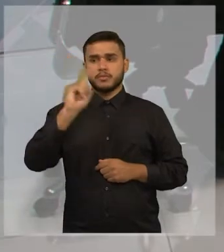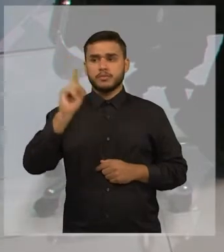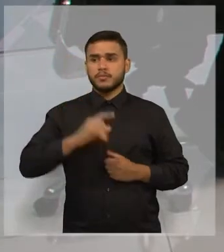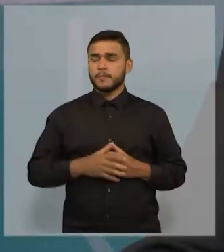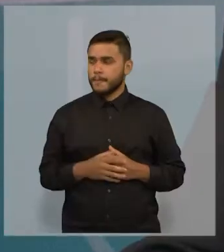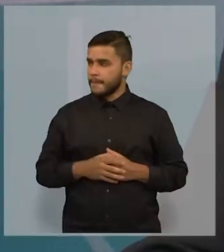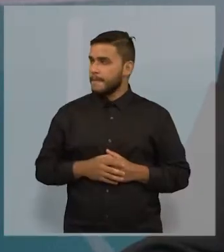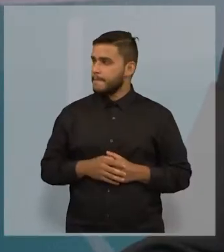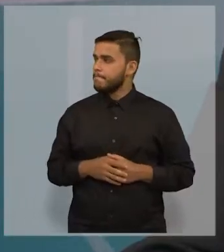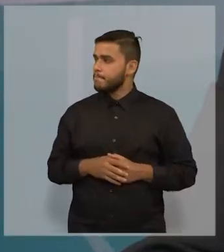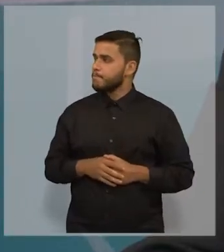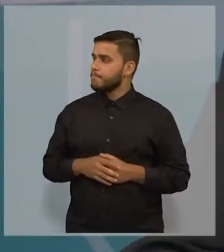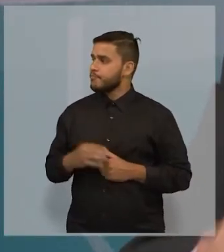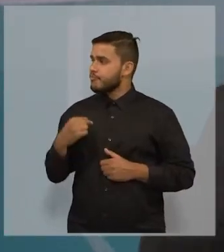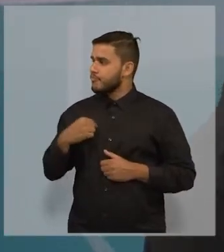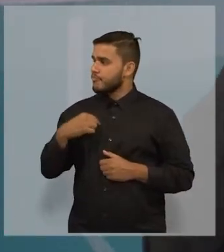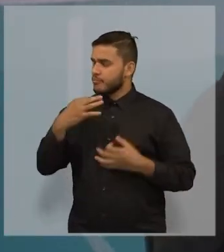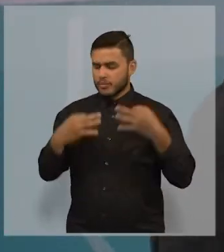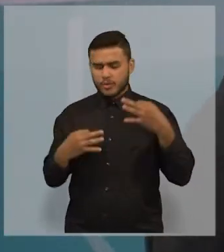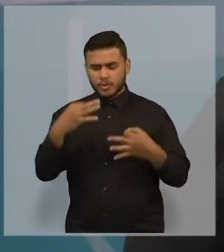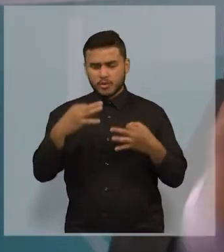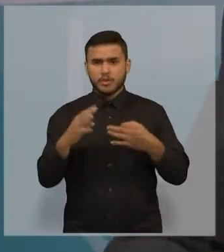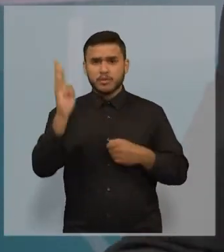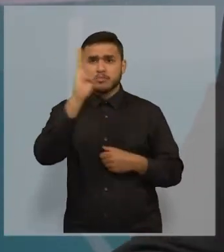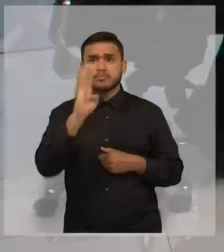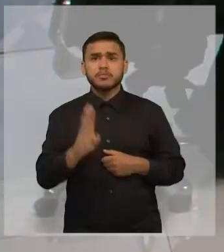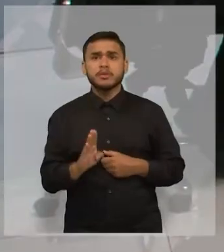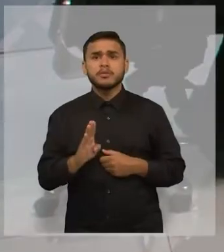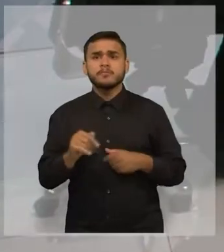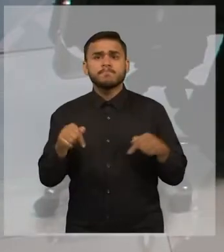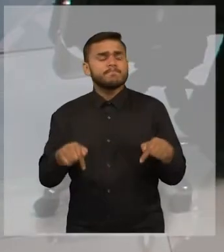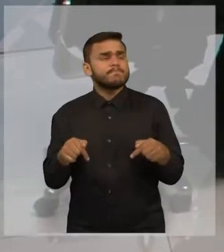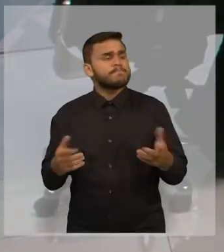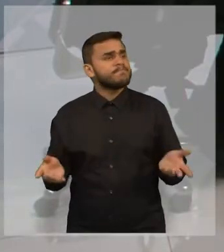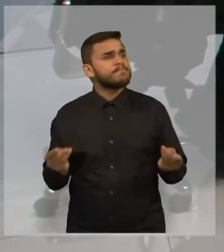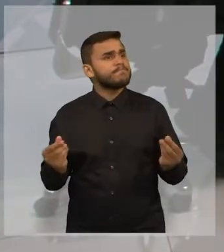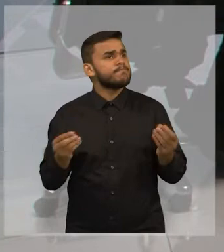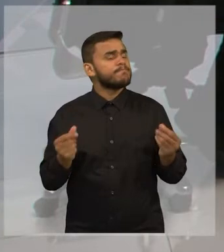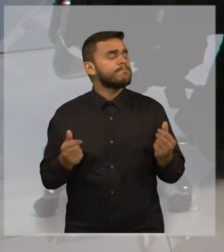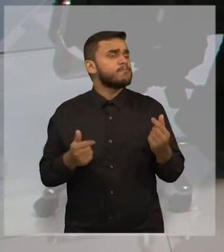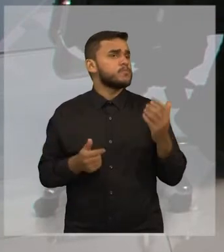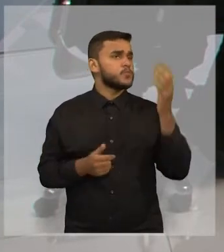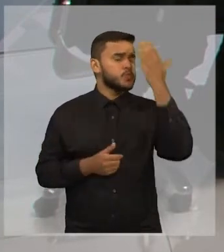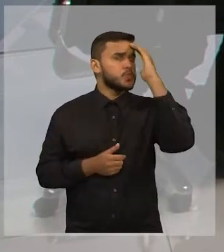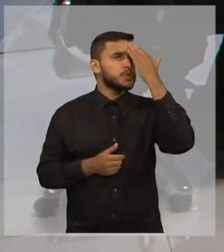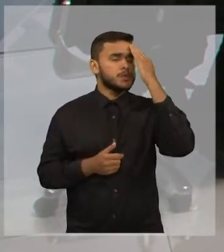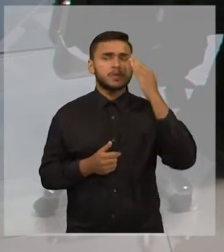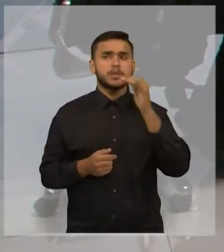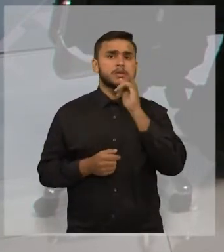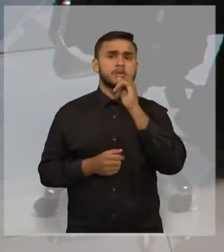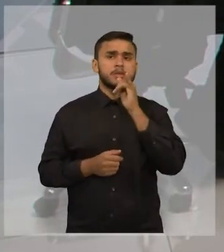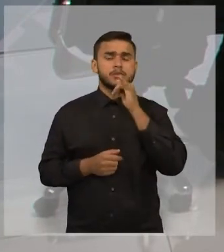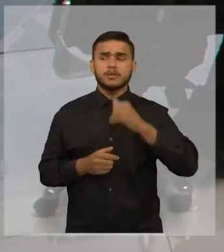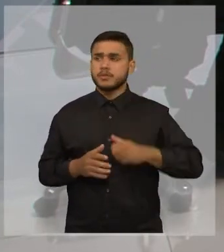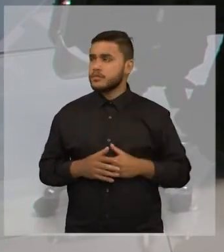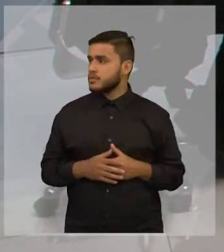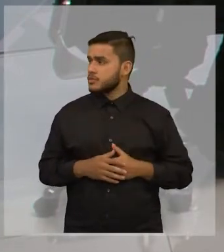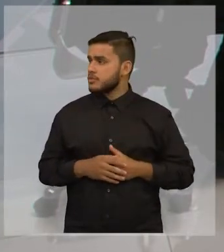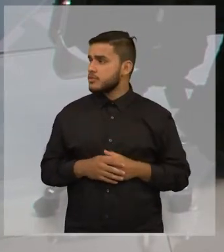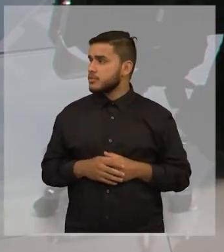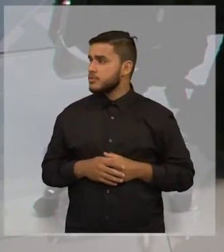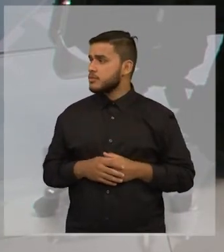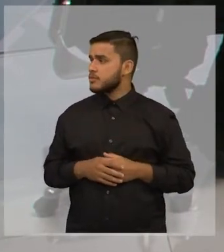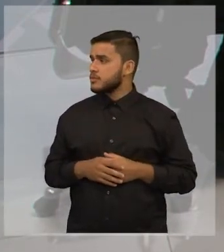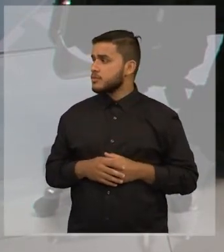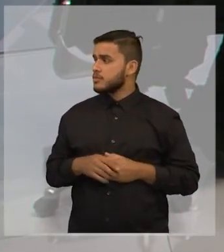mas que o Bolsonaro não sabia. Tem umas coisas na justiça brasileira que você é